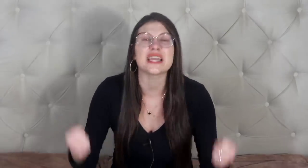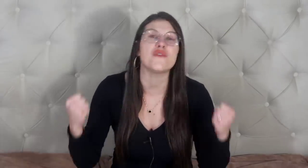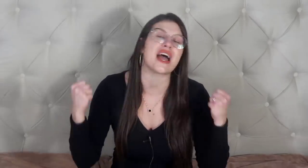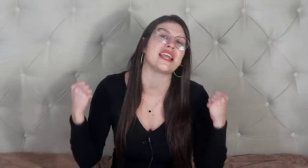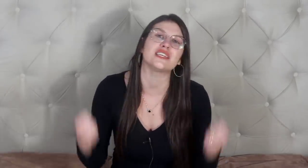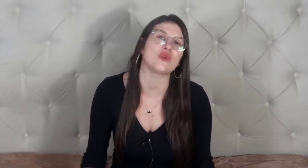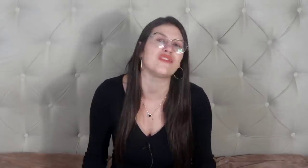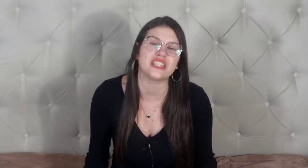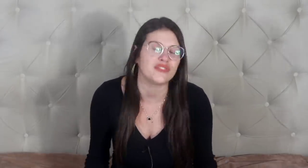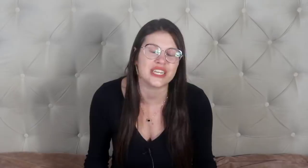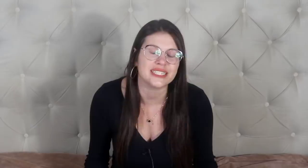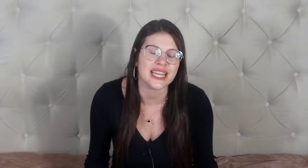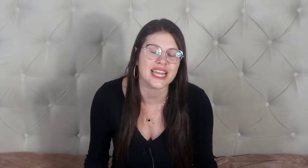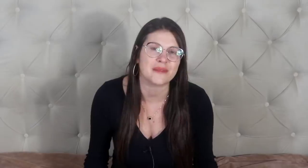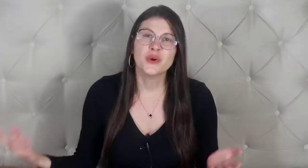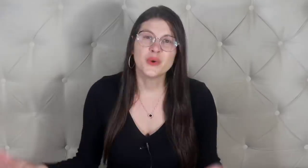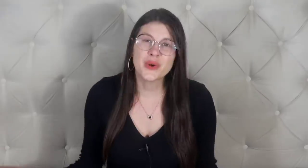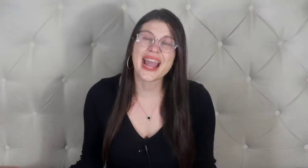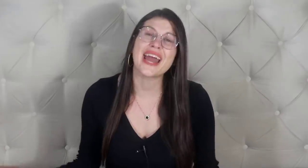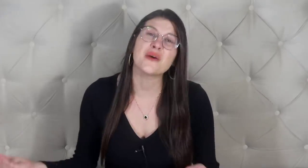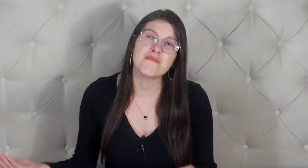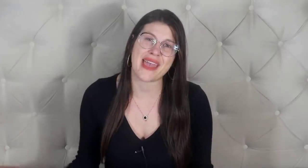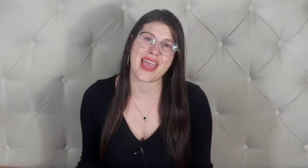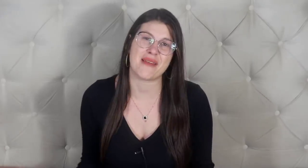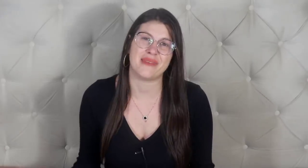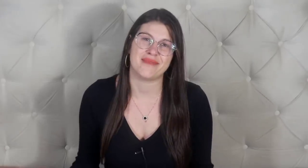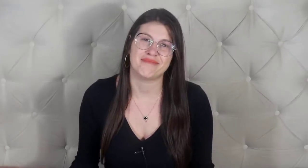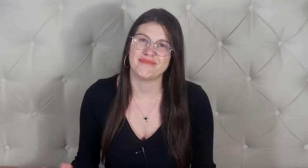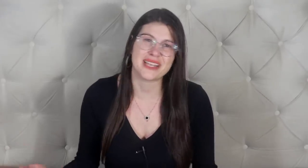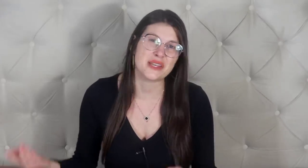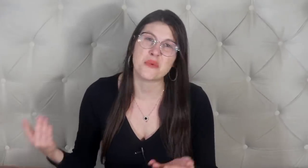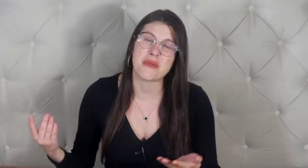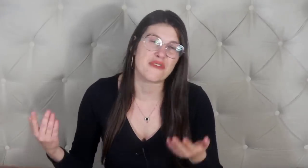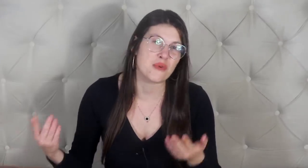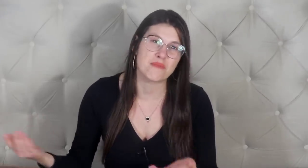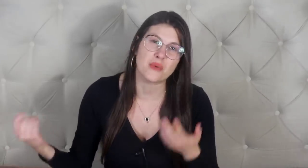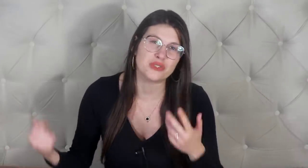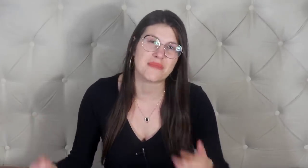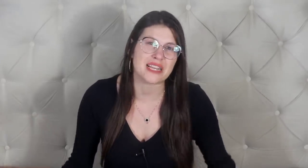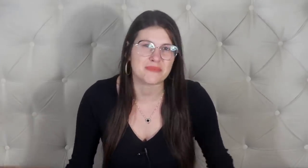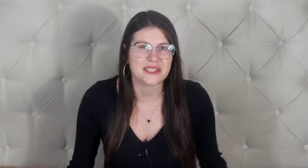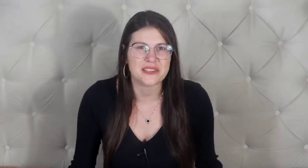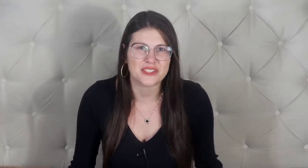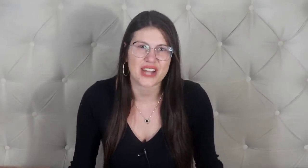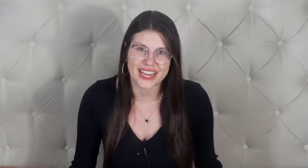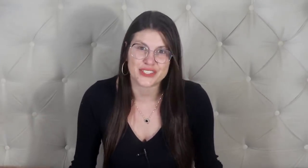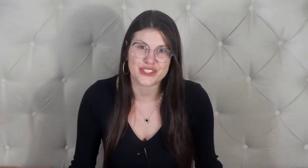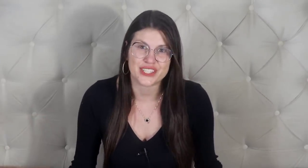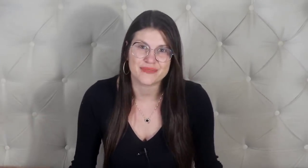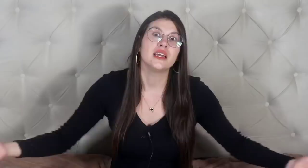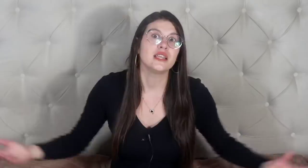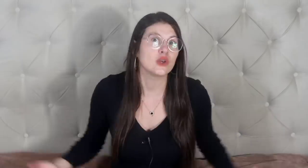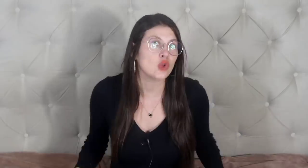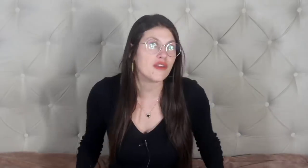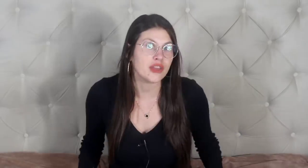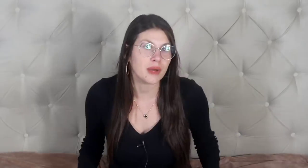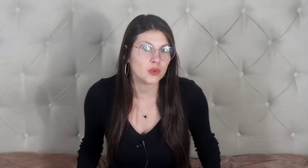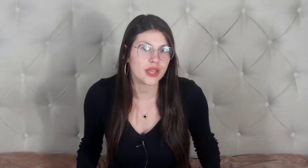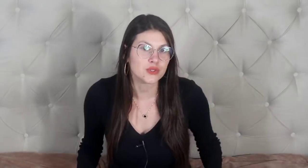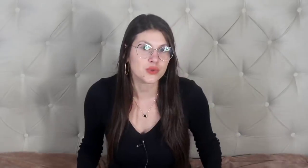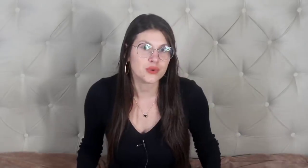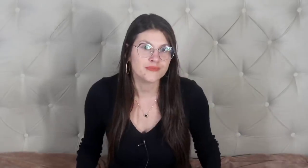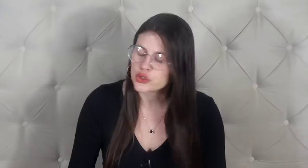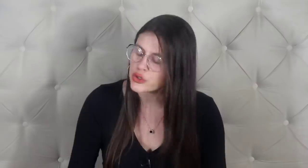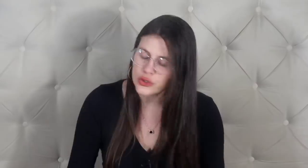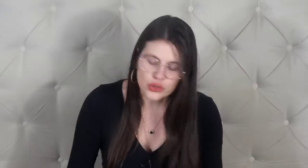verdadeiro e que salvaria sua vida financeira. O cara é um PM. Pensa num perfil bom demais para servir de laranja. E eu tô